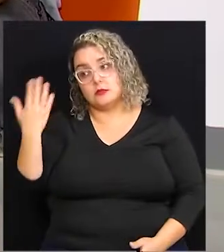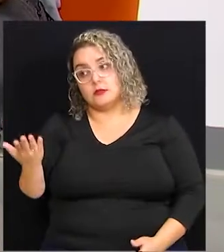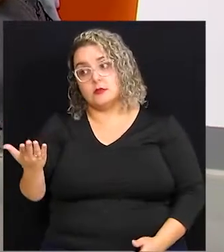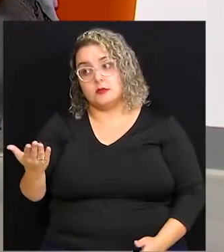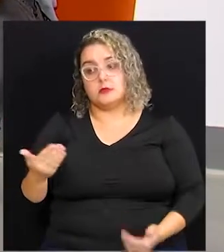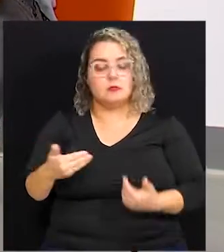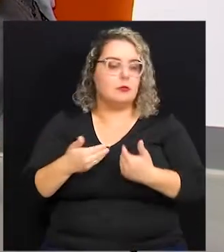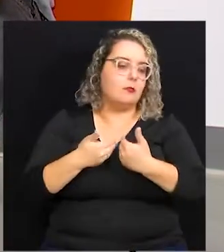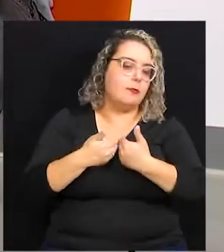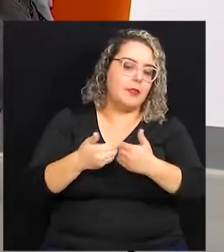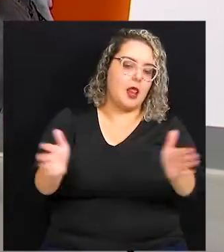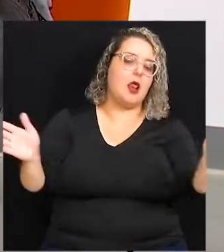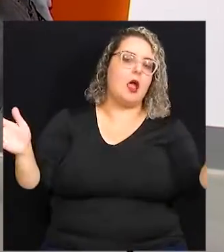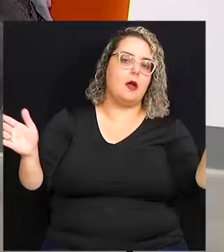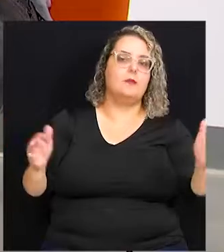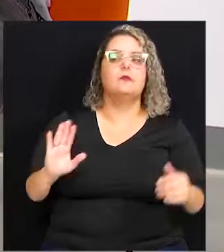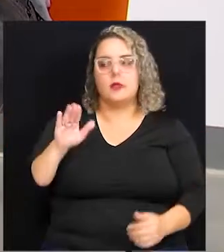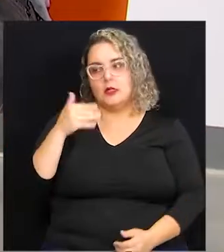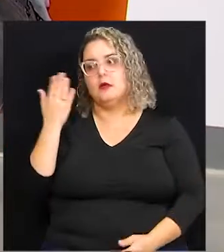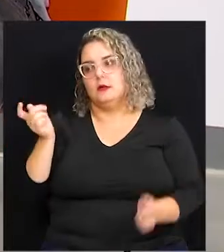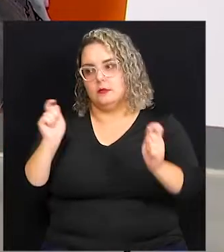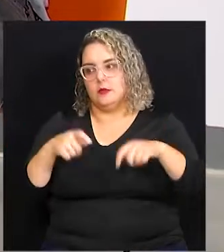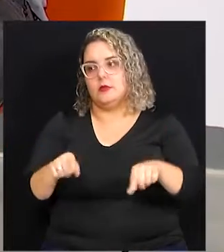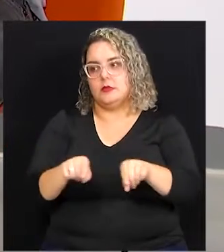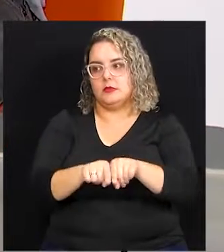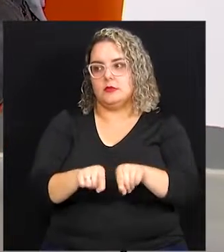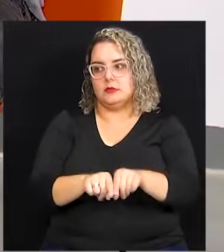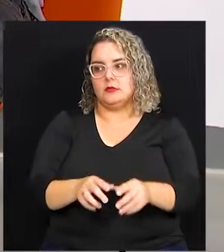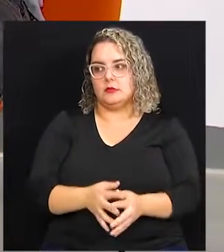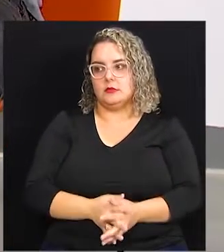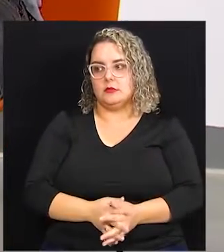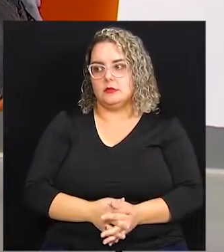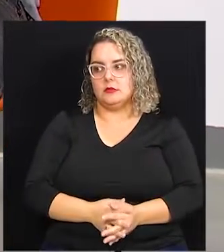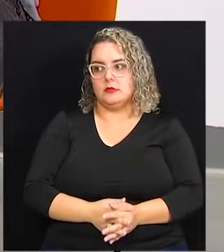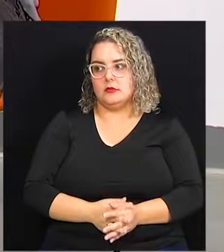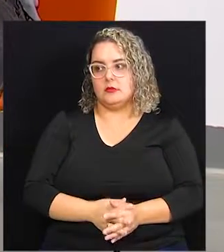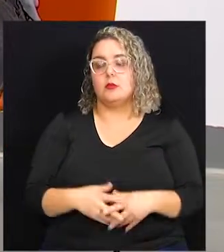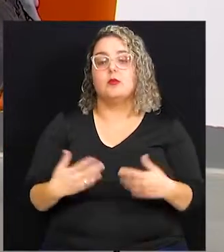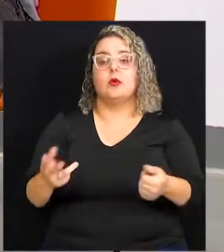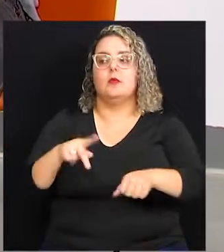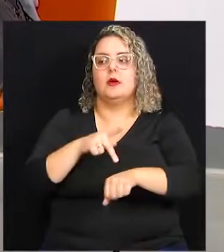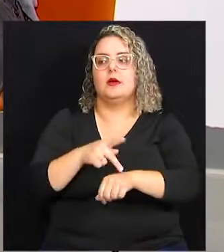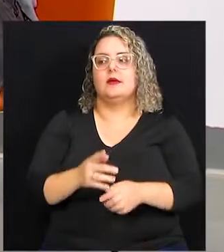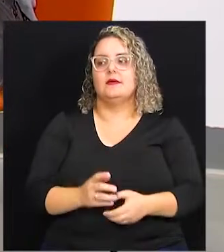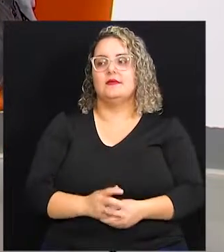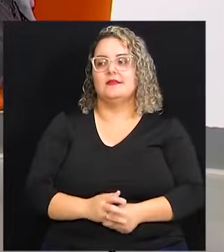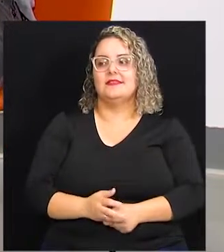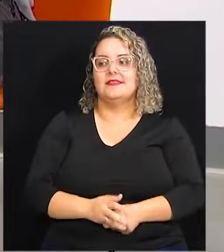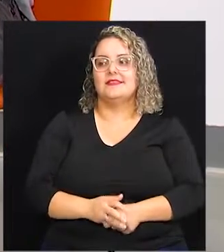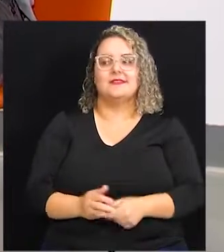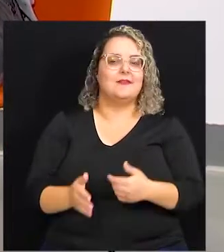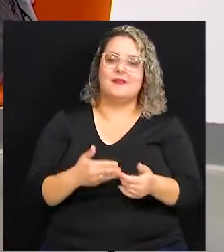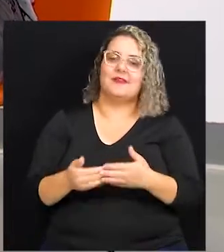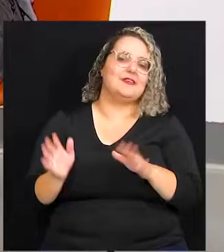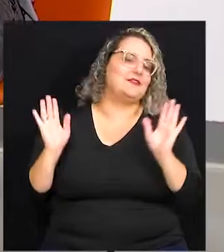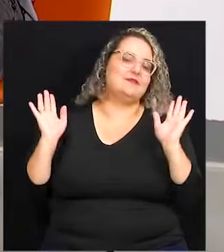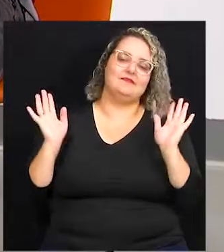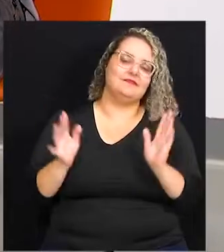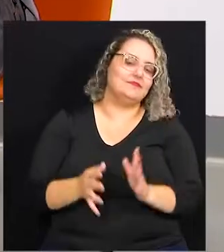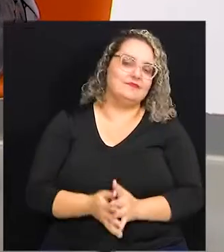exterior, porque abre tantas portas que inclusive no exterior é uma possibilidade, né? Então... Que país? Qualquer um,